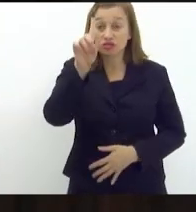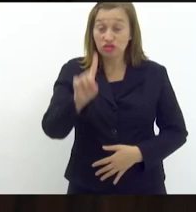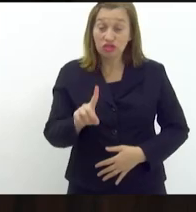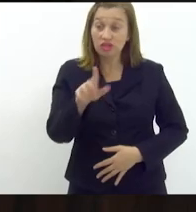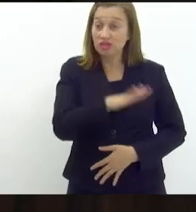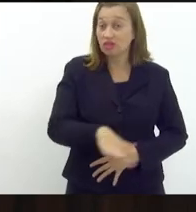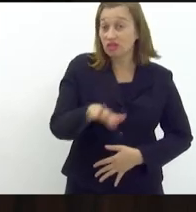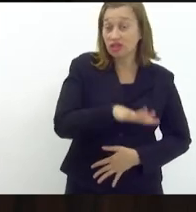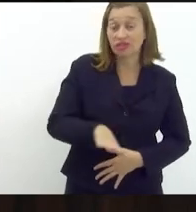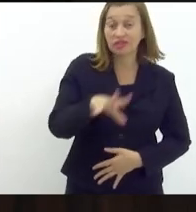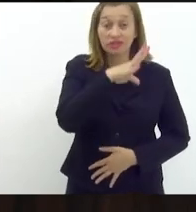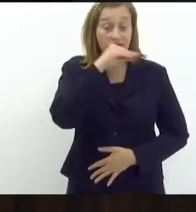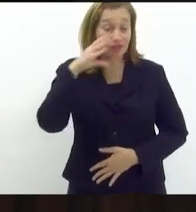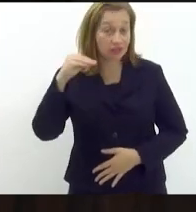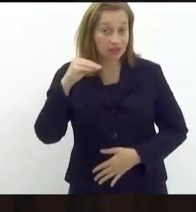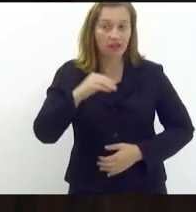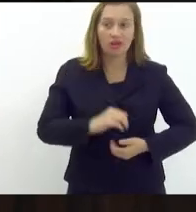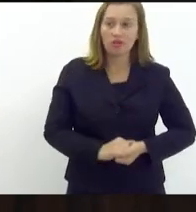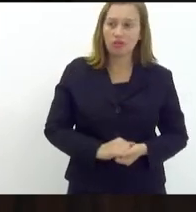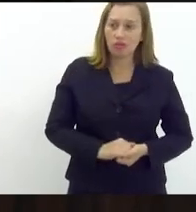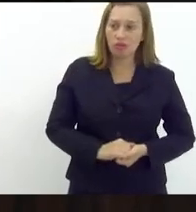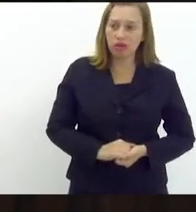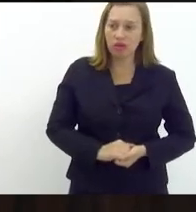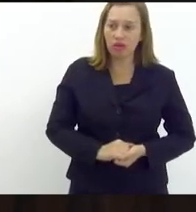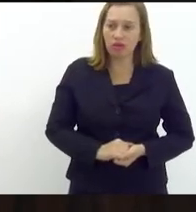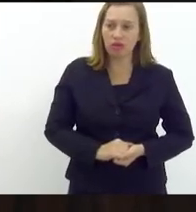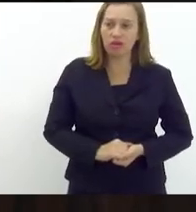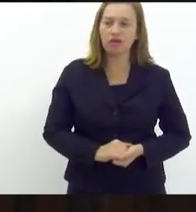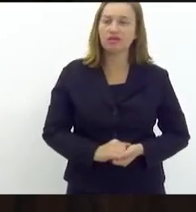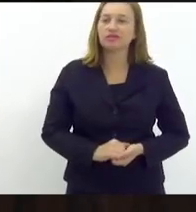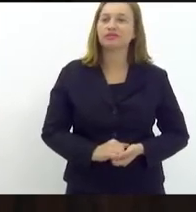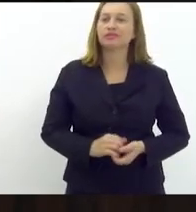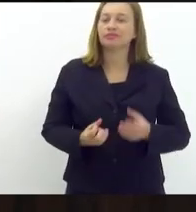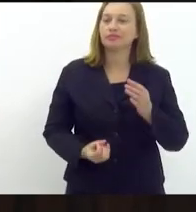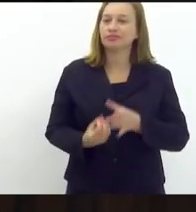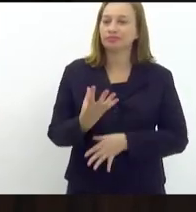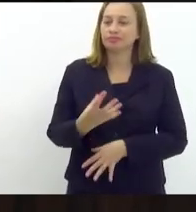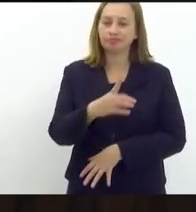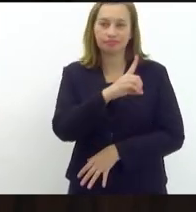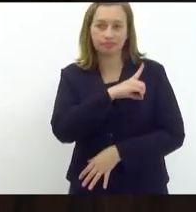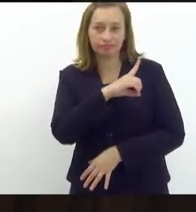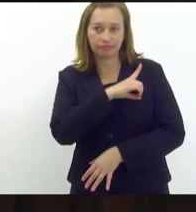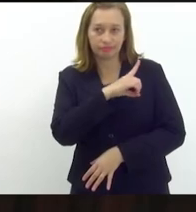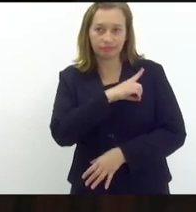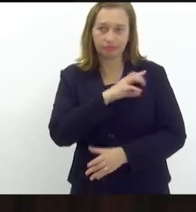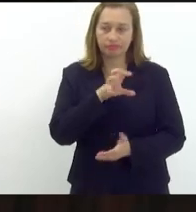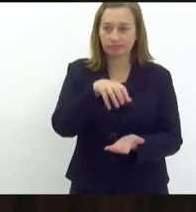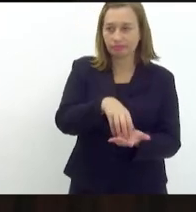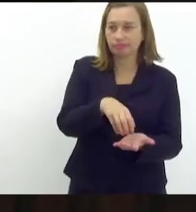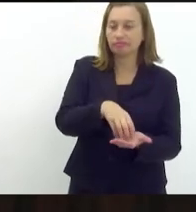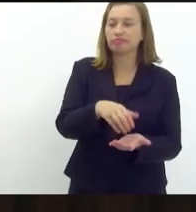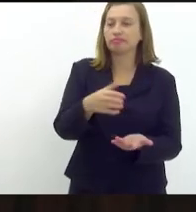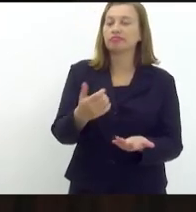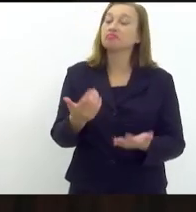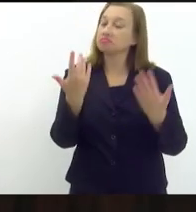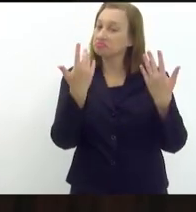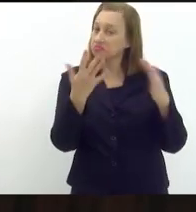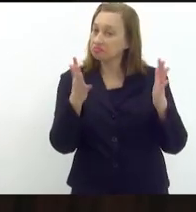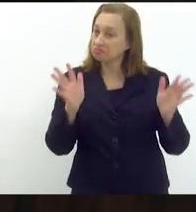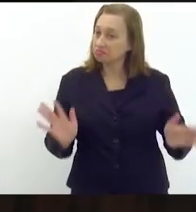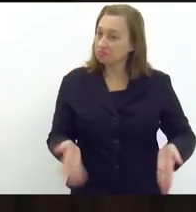Crianças adolescentes e da delegacia da criação da delegacia que já passou da hora da Ampliação parabéns pela